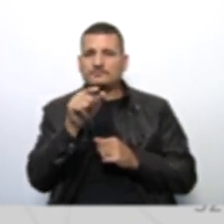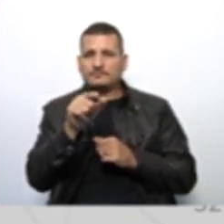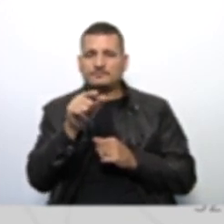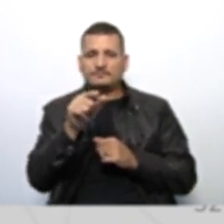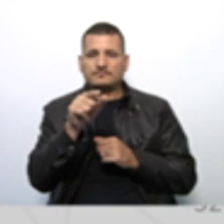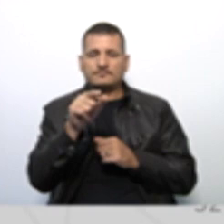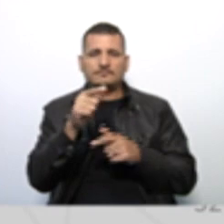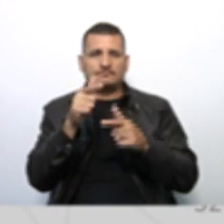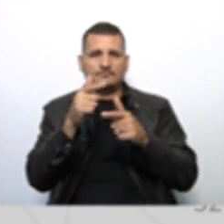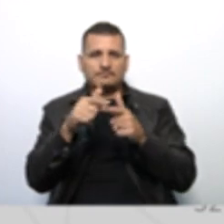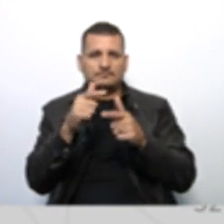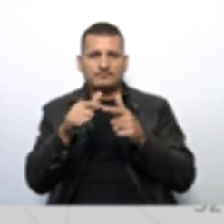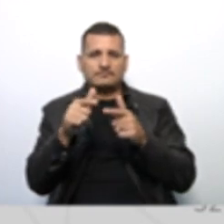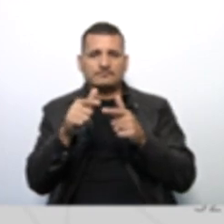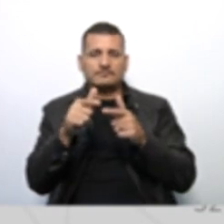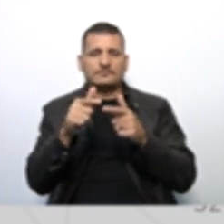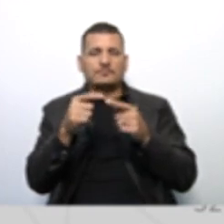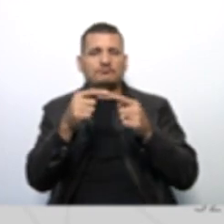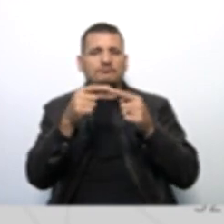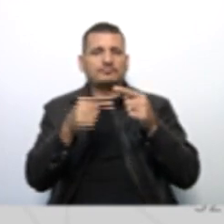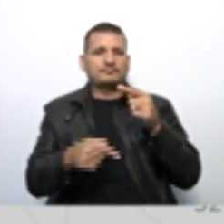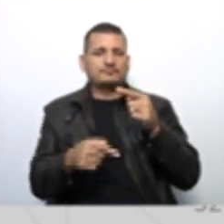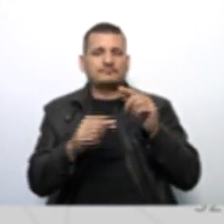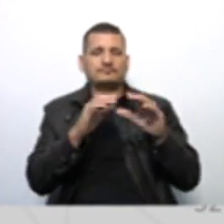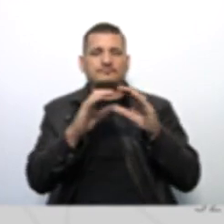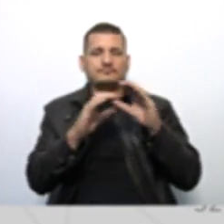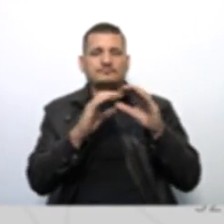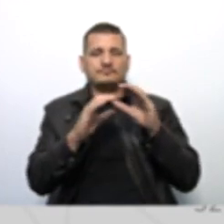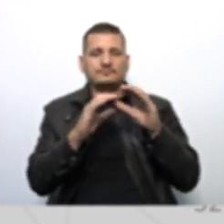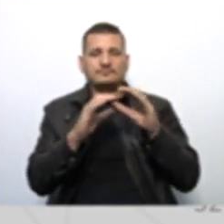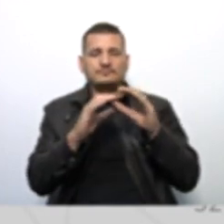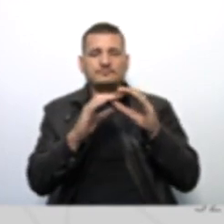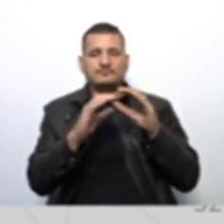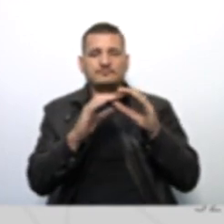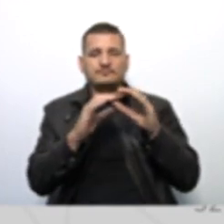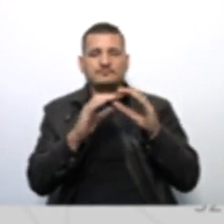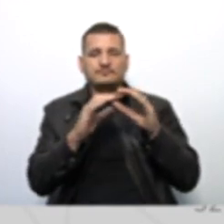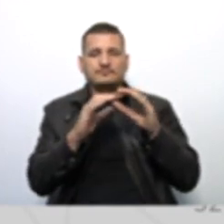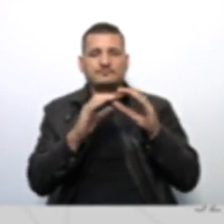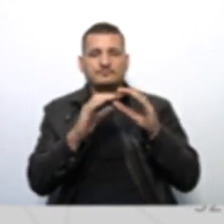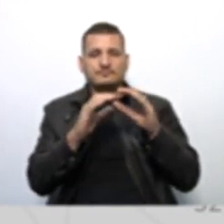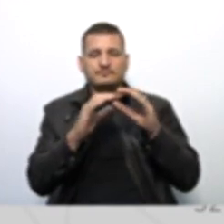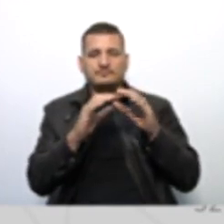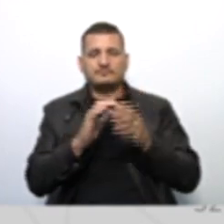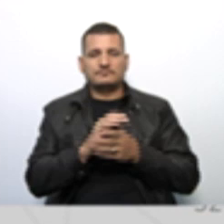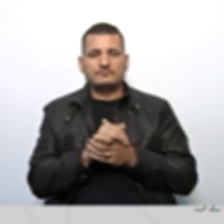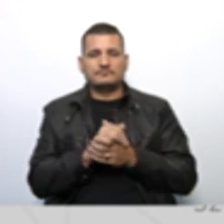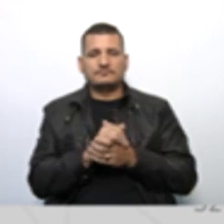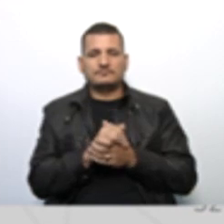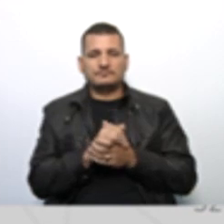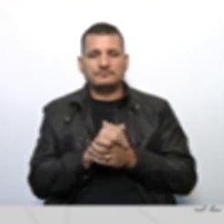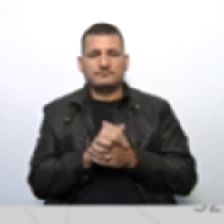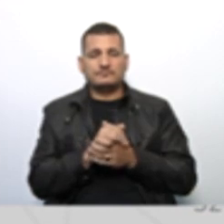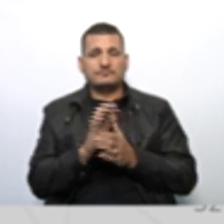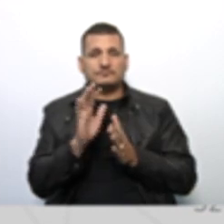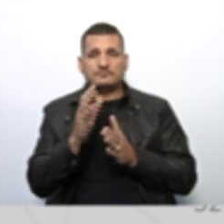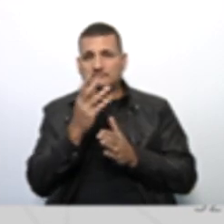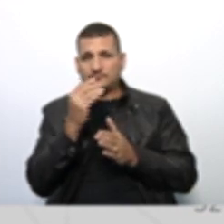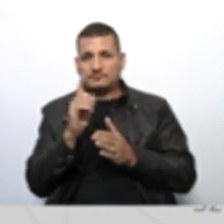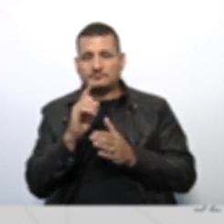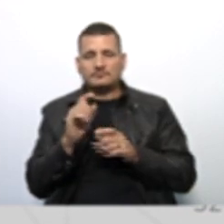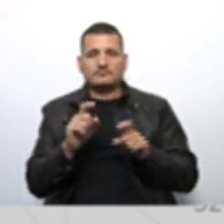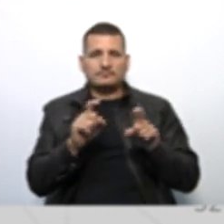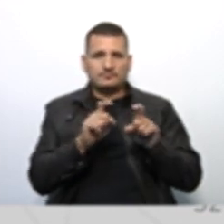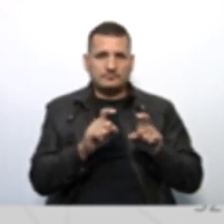ligação, acaba a comunicação entre eles, pessoal. Não esquecendo que entre um computador e